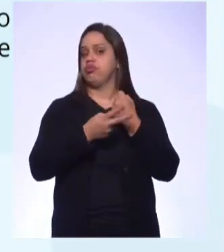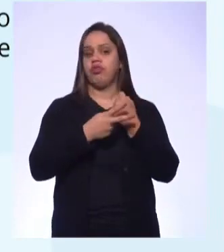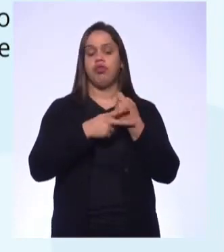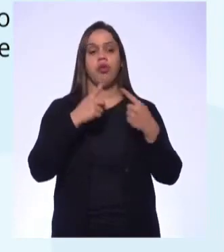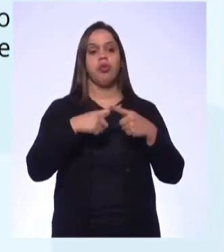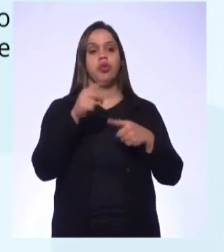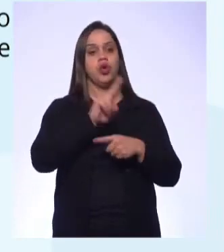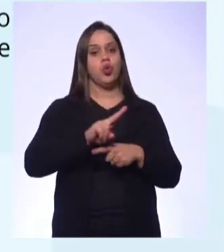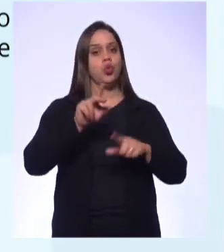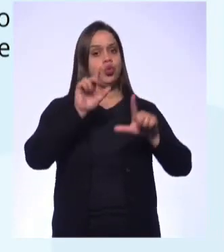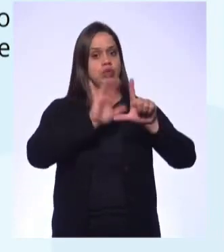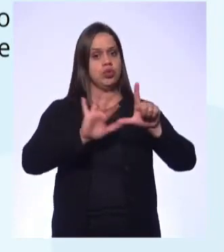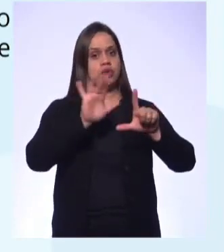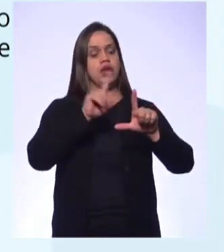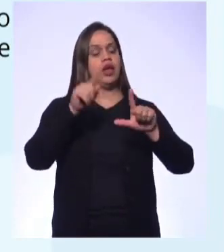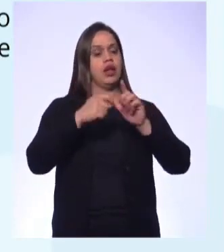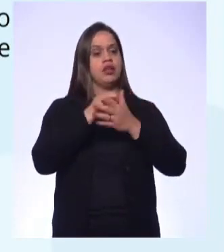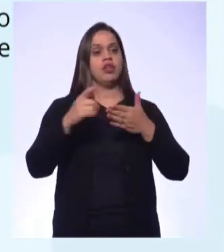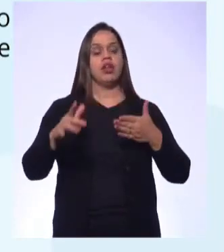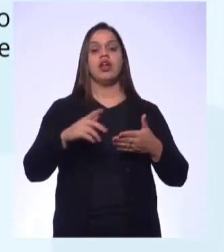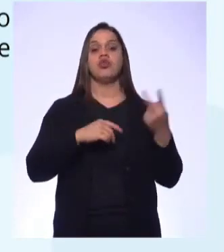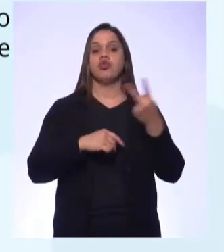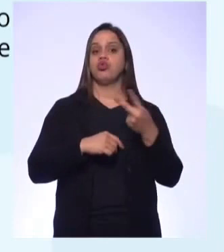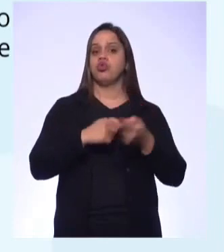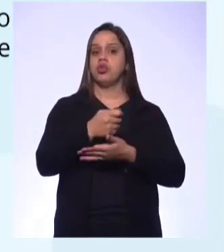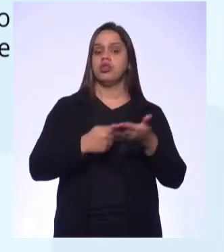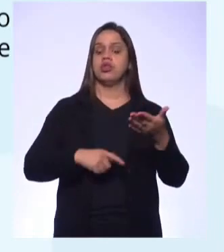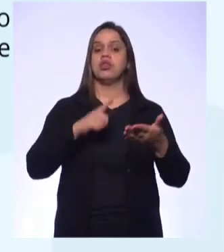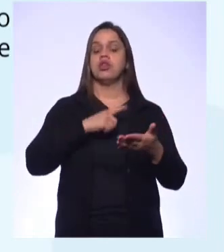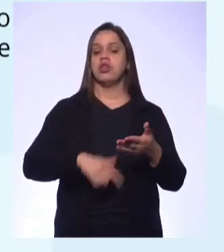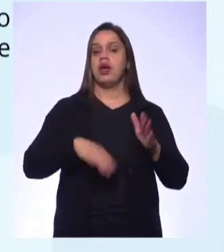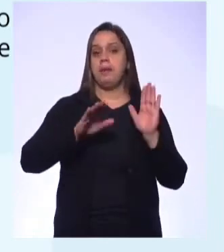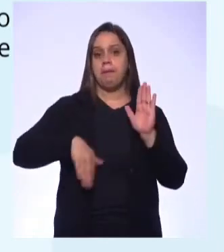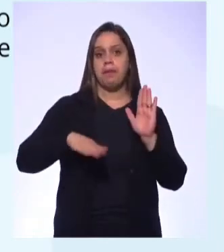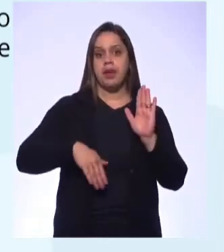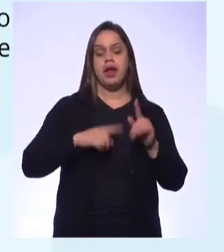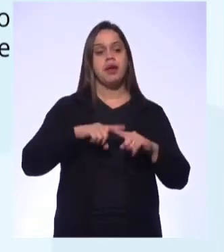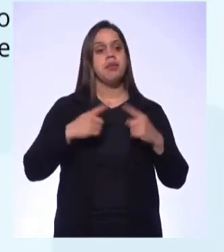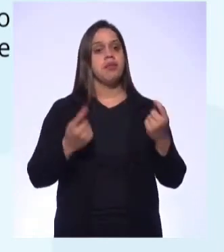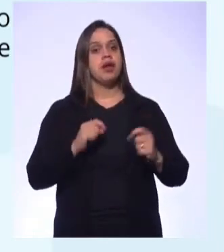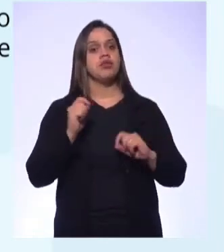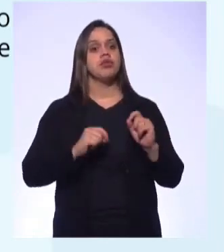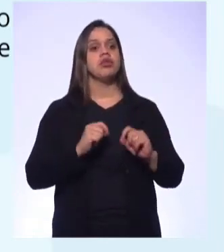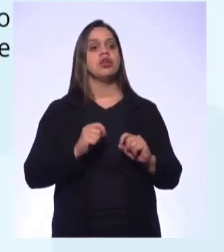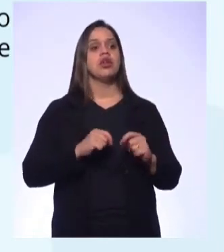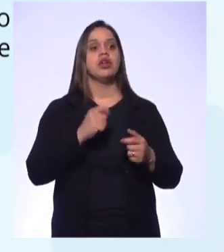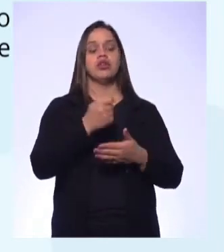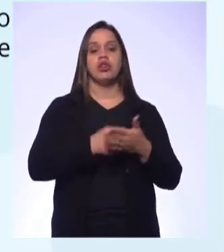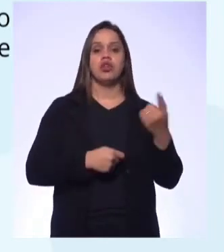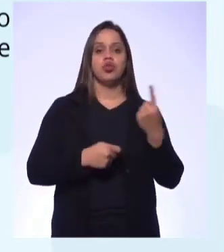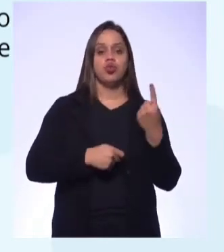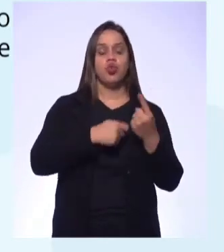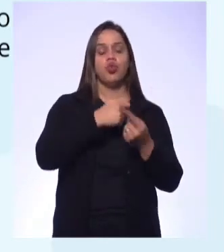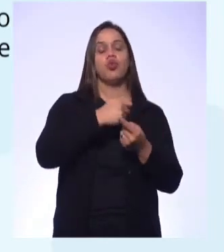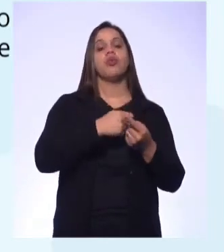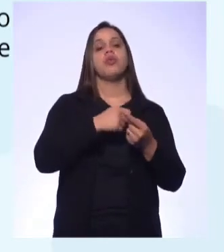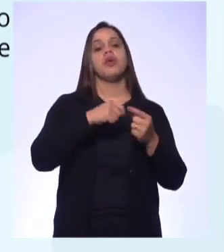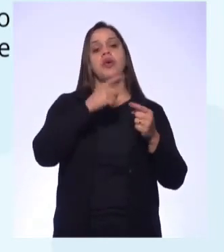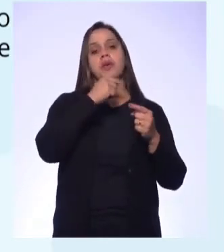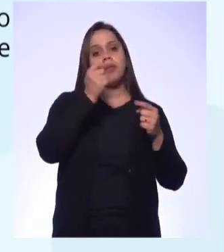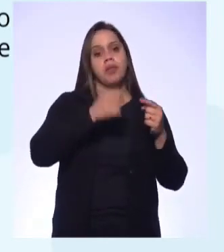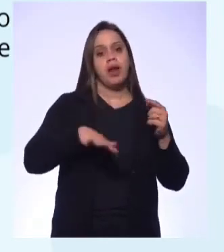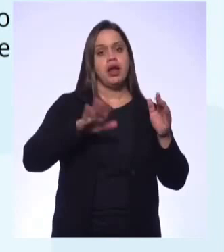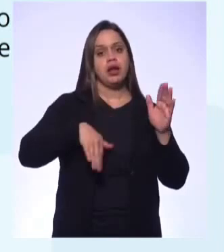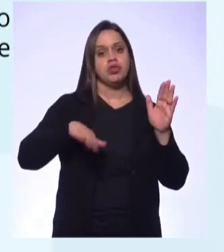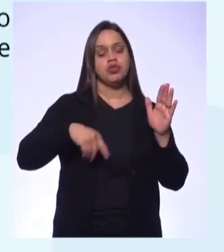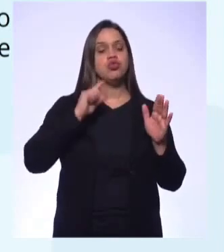gente tinha essa atividade. Em ambos os textos temos praias, no entanto, no texto 1, a praia está suja, sofreu o impacto do homem